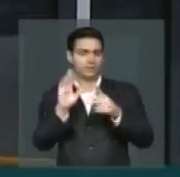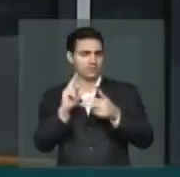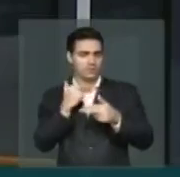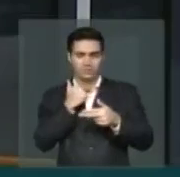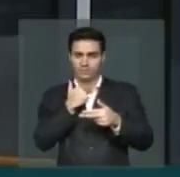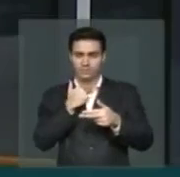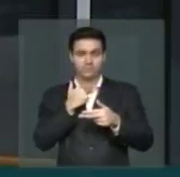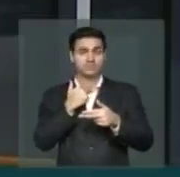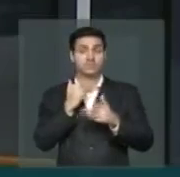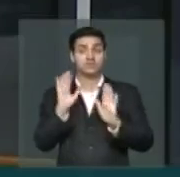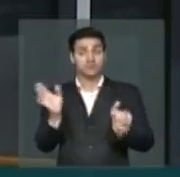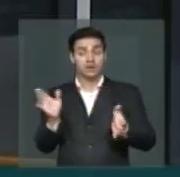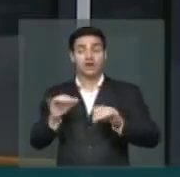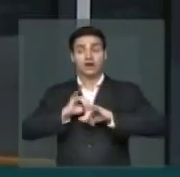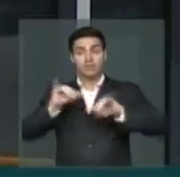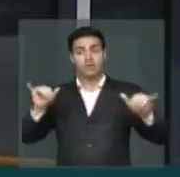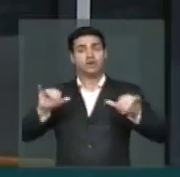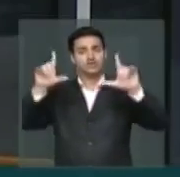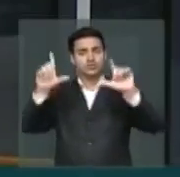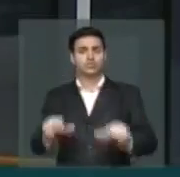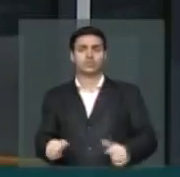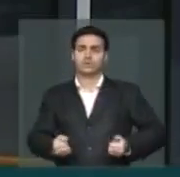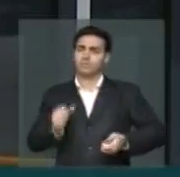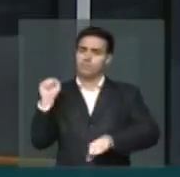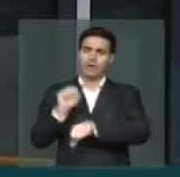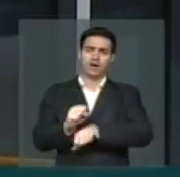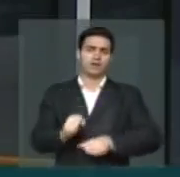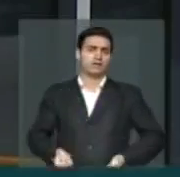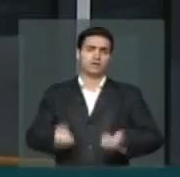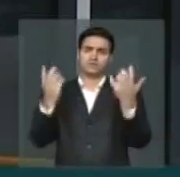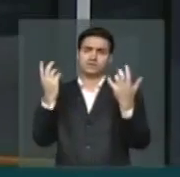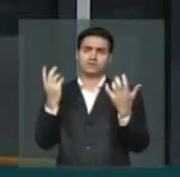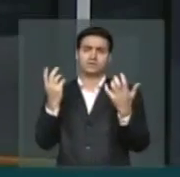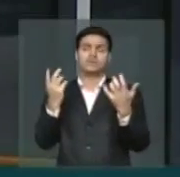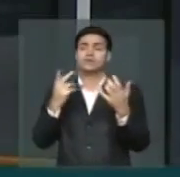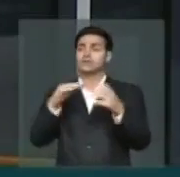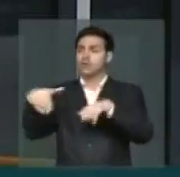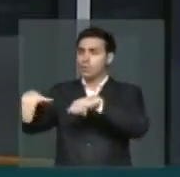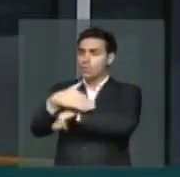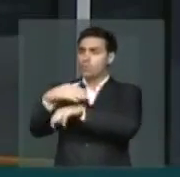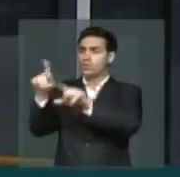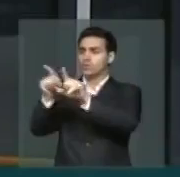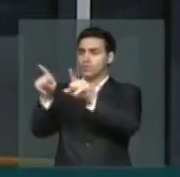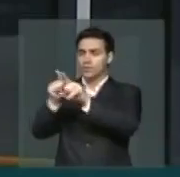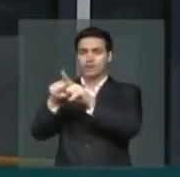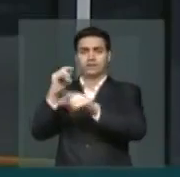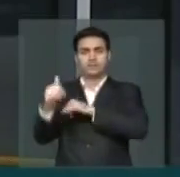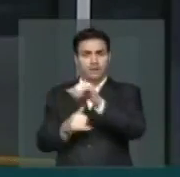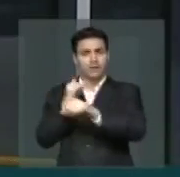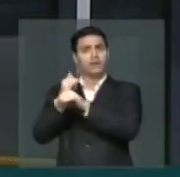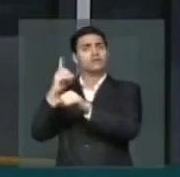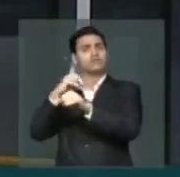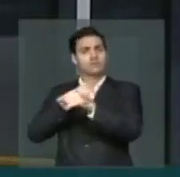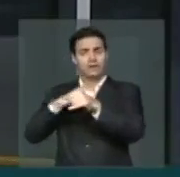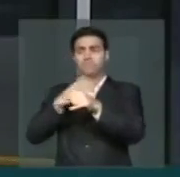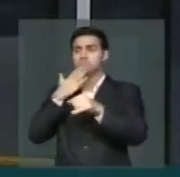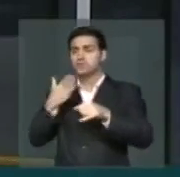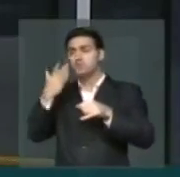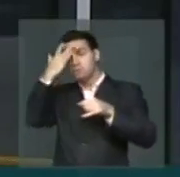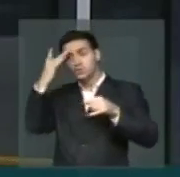dá. Na rua e na internet circulam abaixo-assinados para projetos de